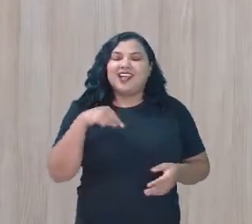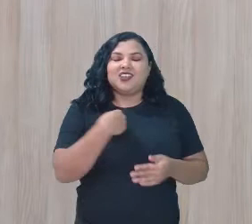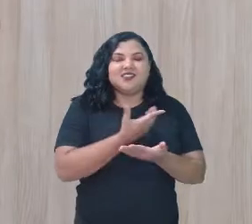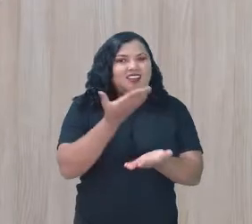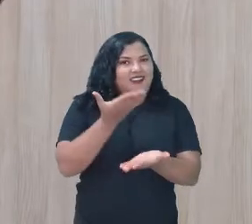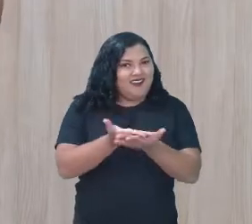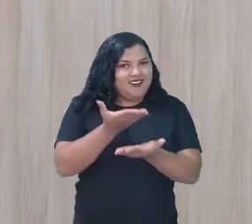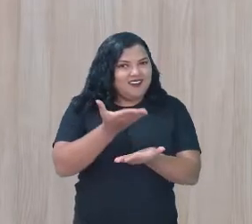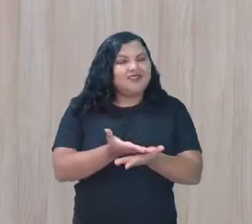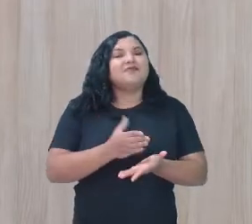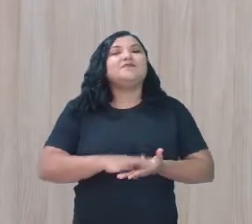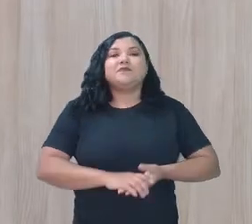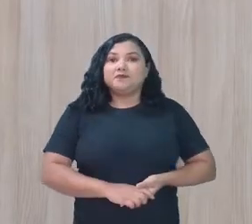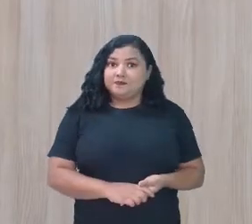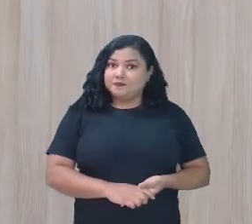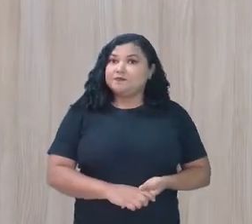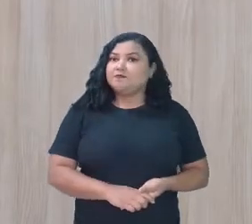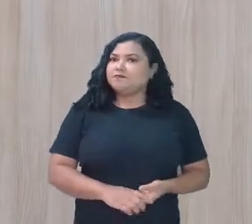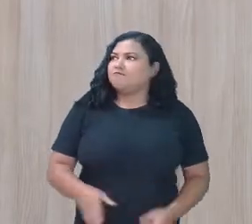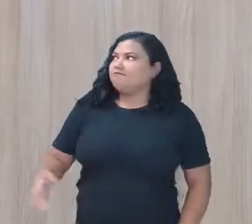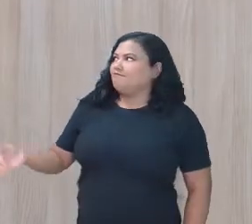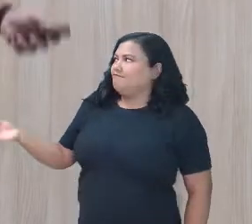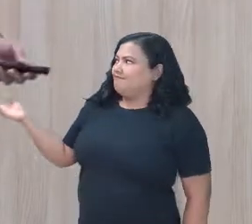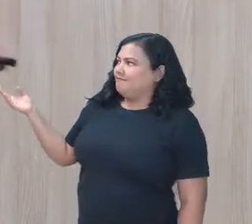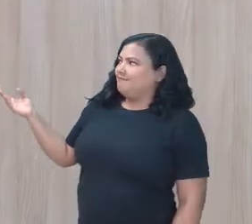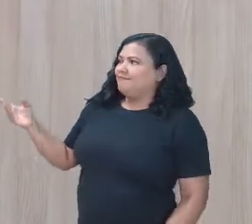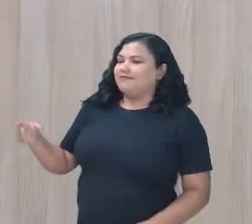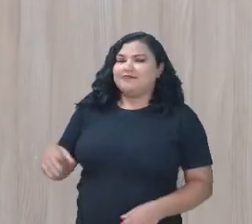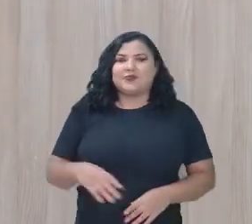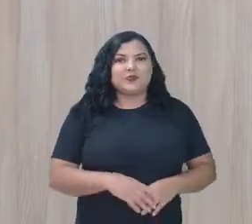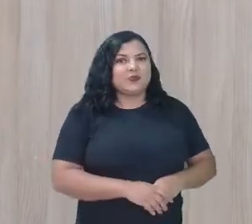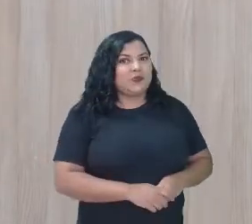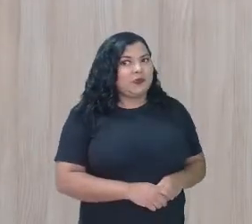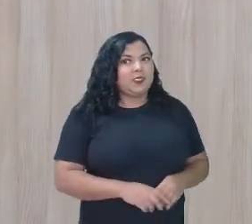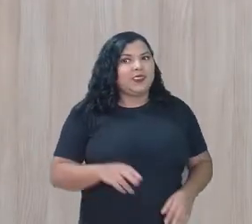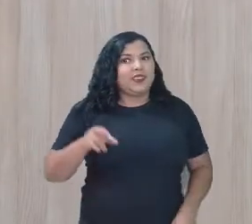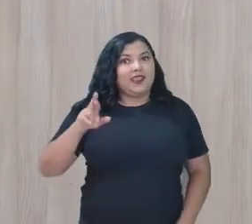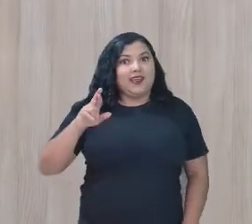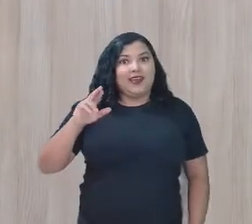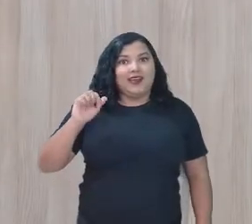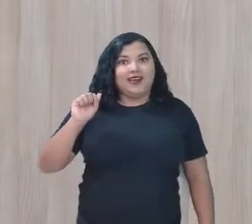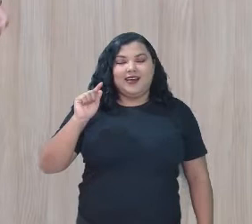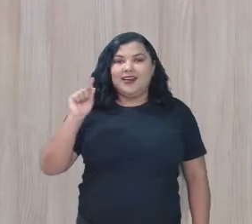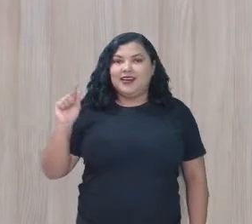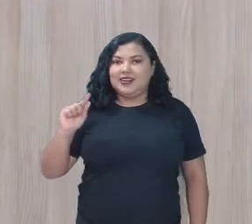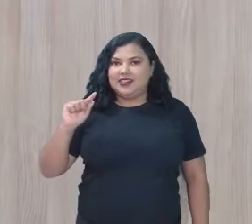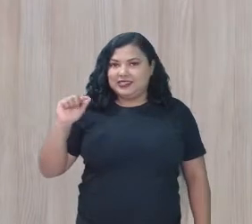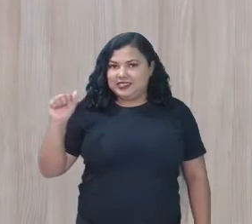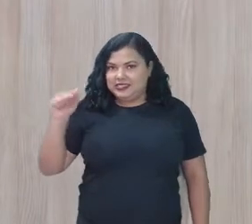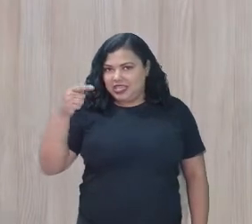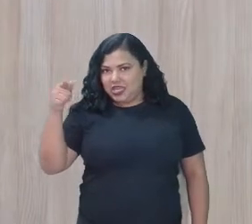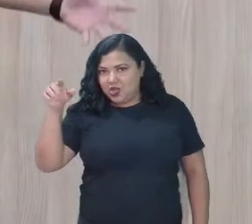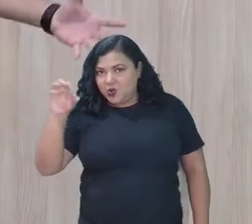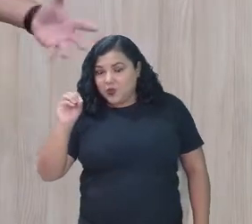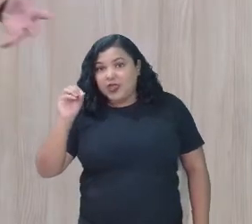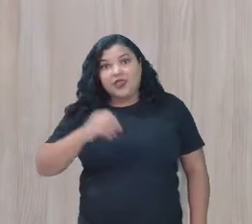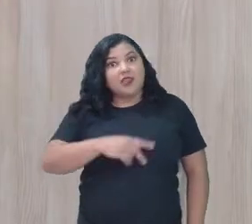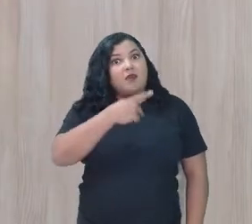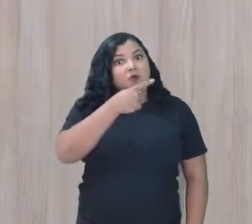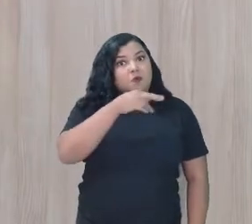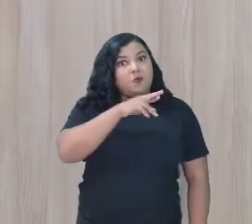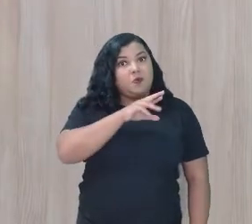nossos estudos aí envolvendo razão e proporção. Estamos estudando esse conteúdo aí desde a semana